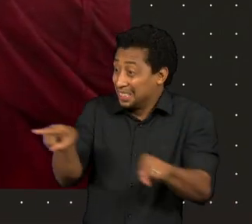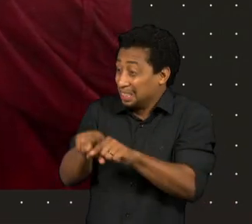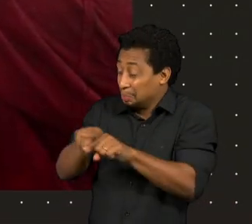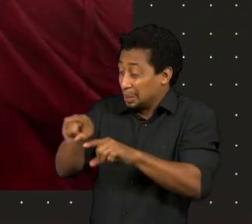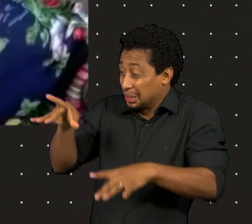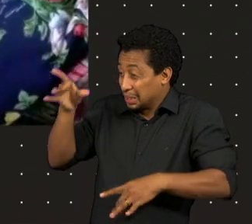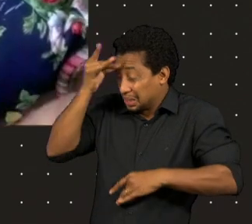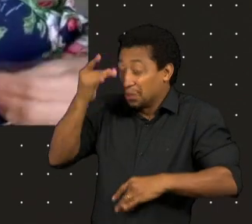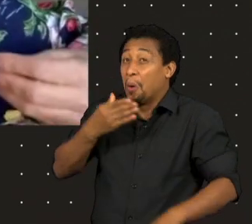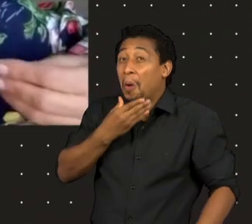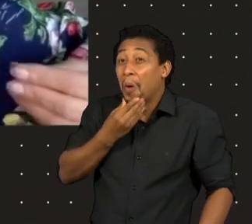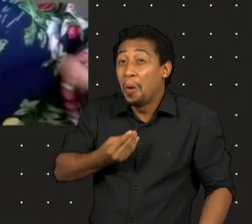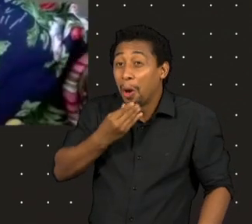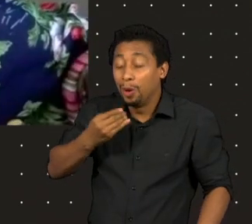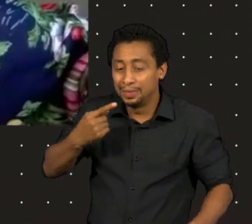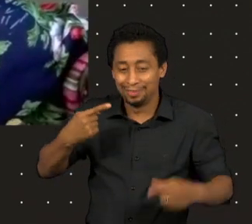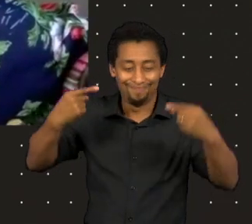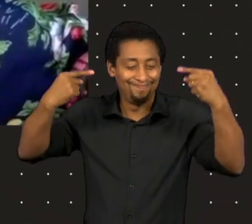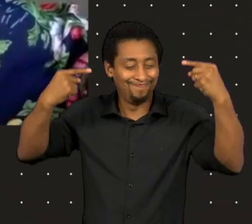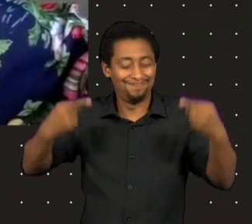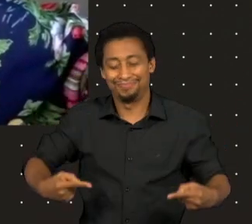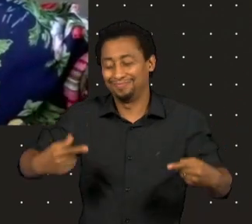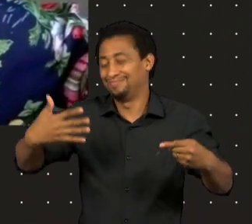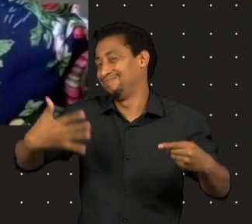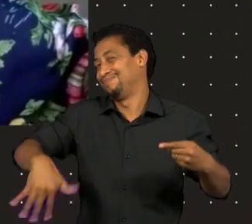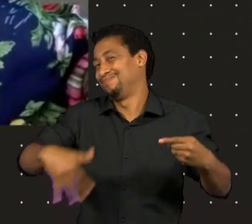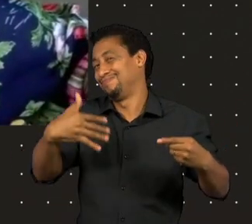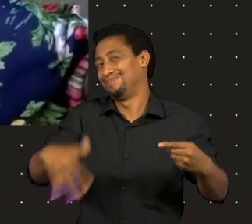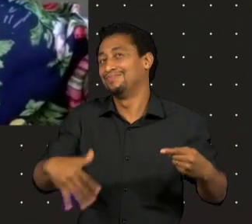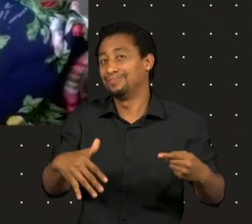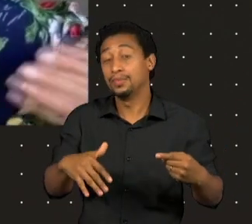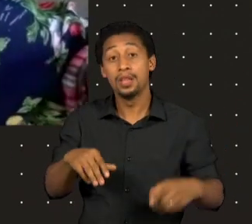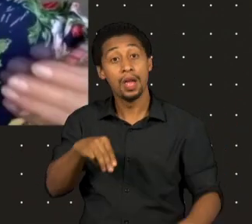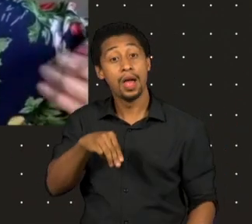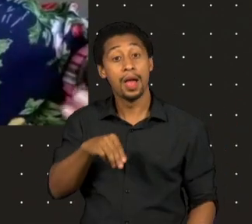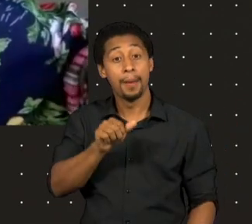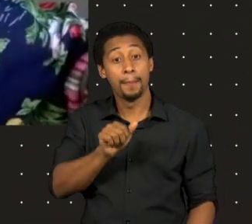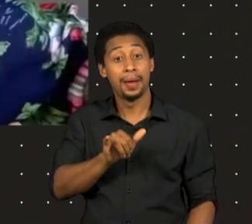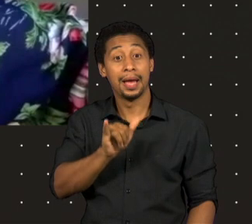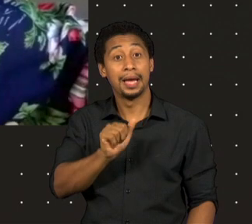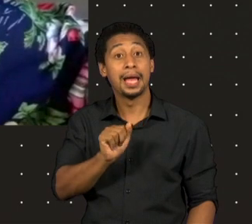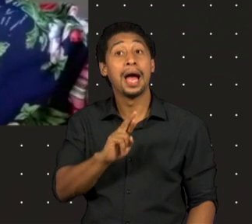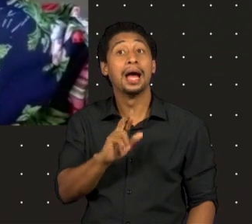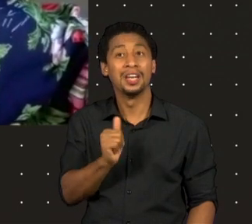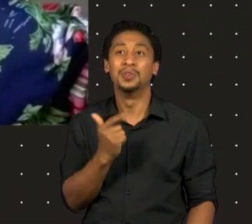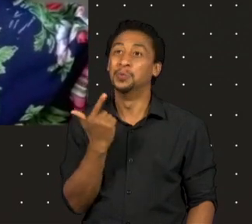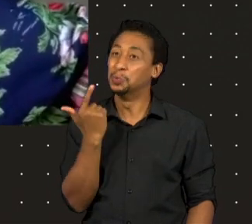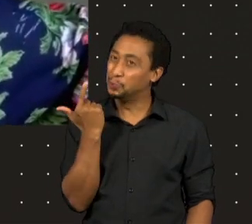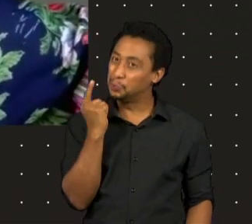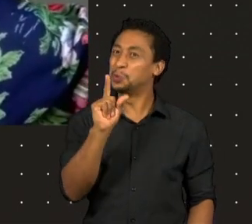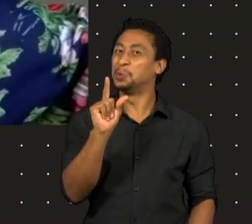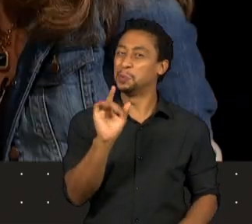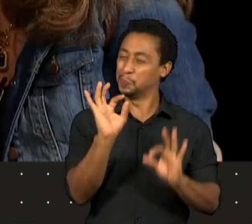tornou aí um desafio maior ainda. E a Maiara desenvolveu esse